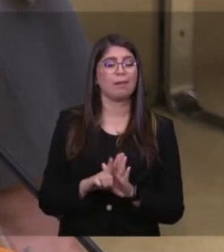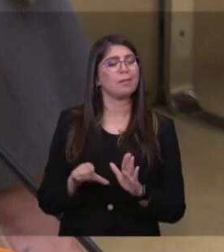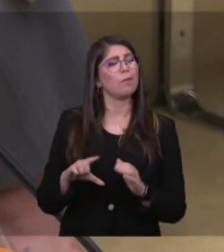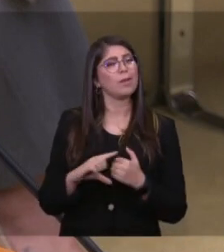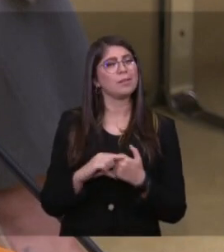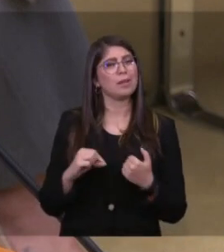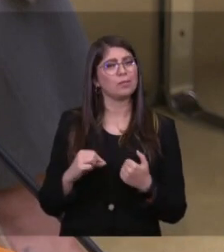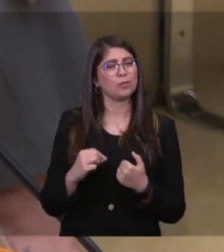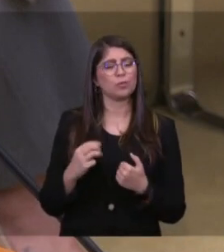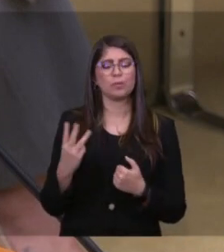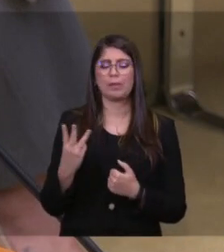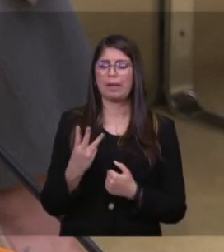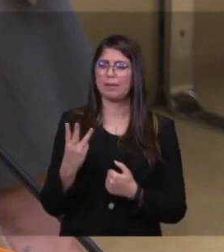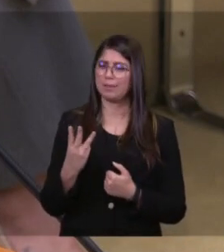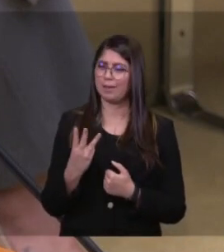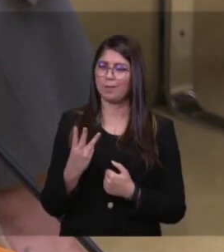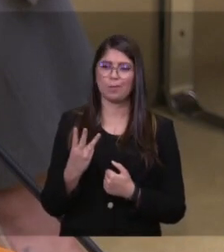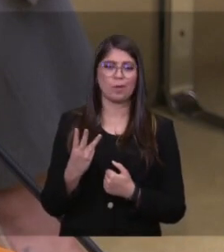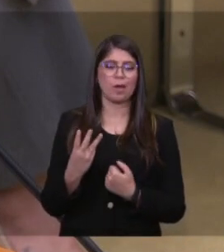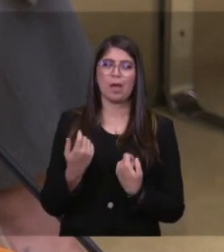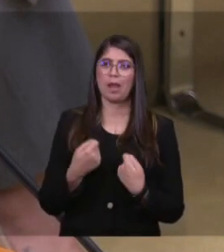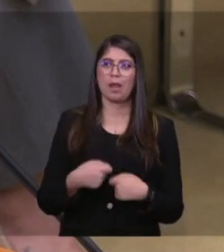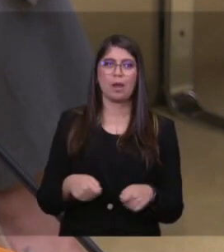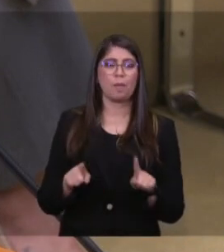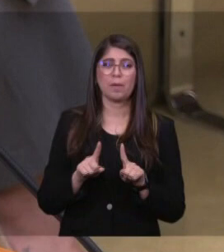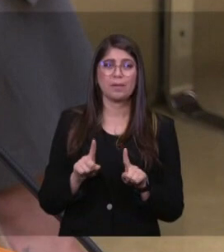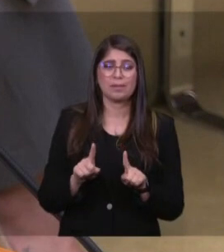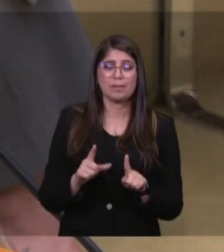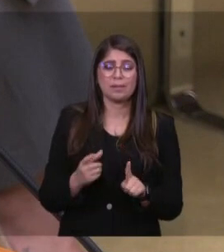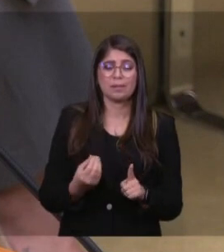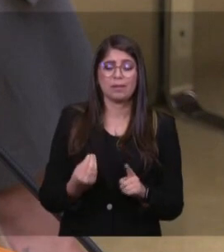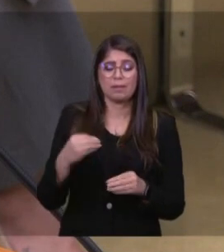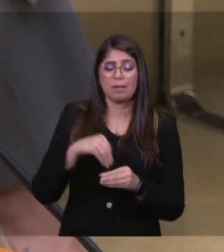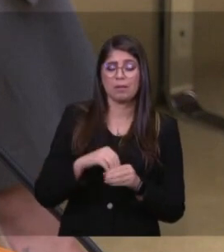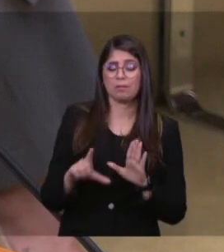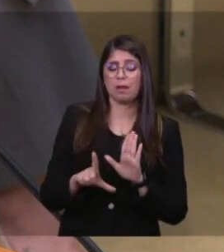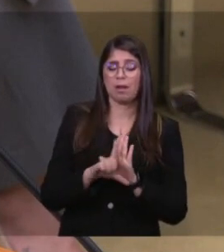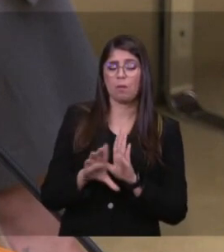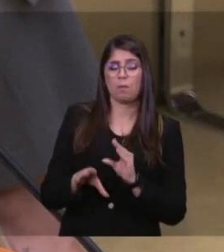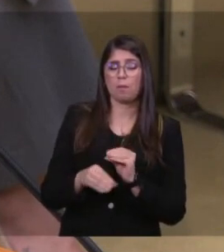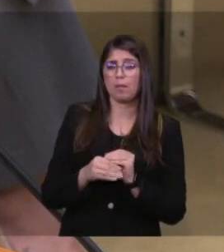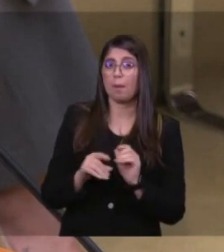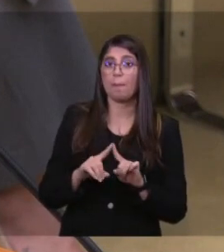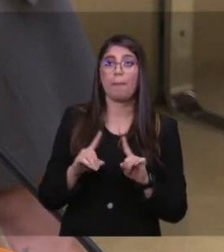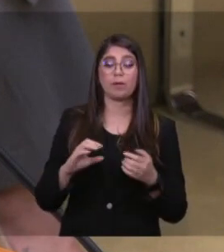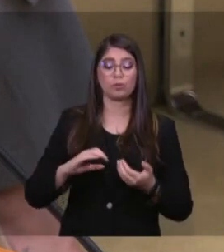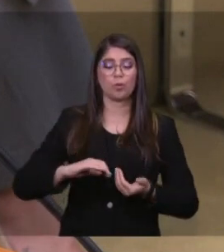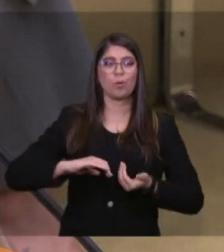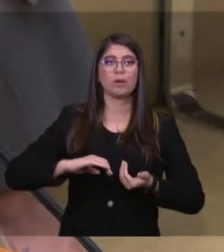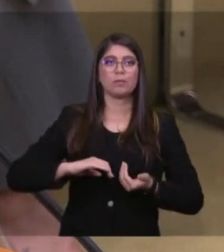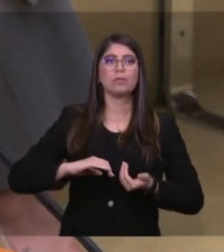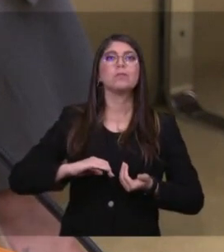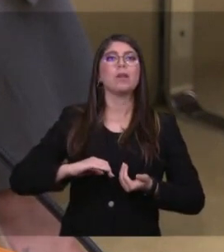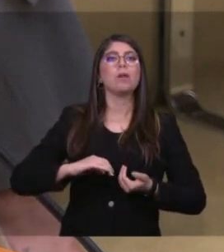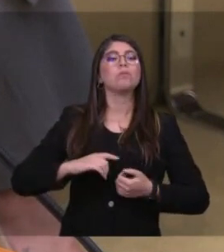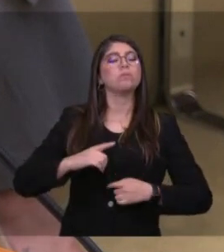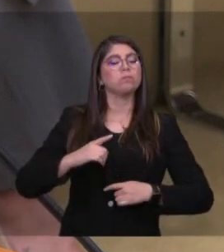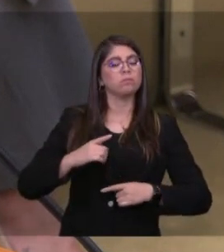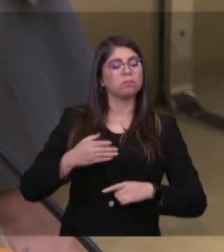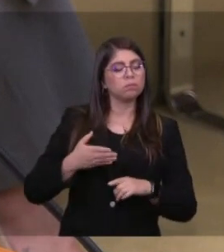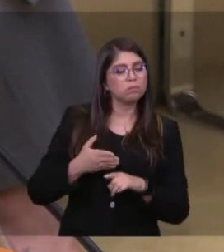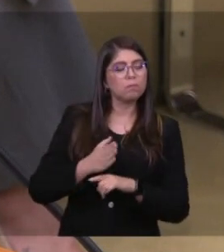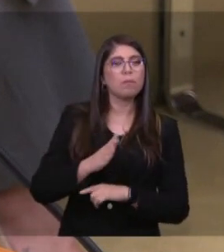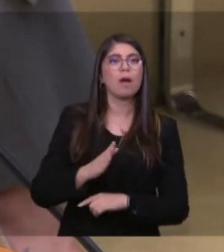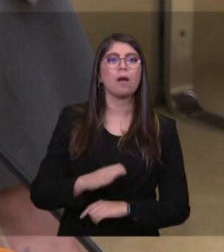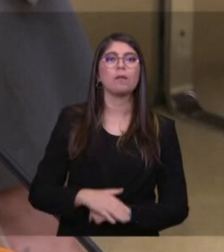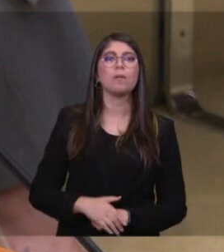artigo 3º, excelência, sequer ele haveria necessidade de existir nessa lei complementar. Mas o Congresso Nacional foi além e ele,